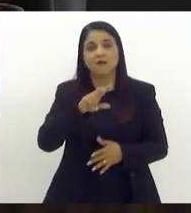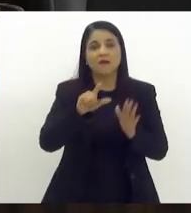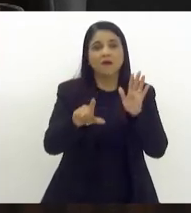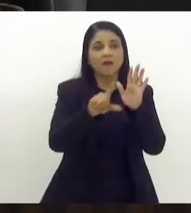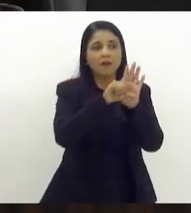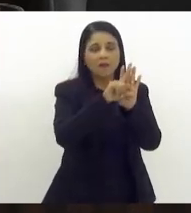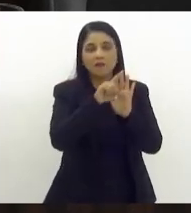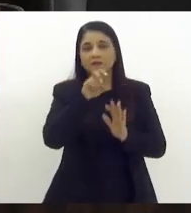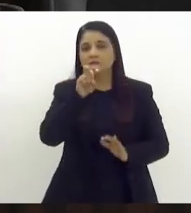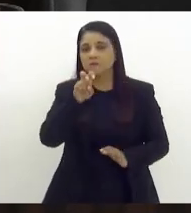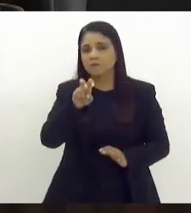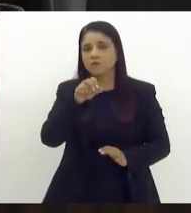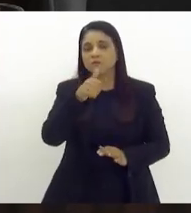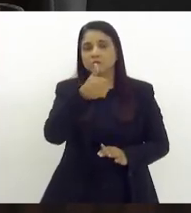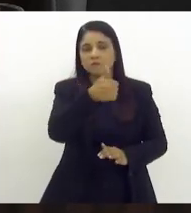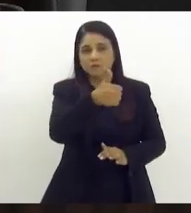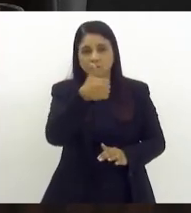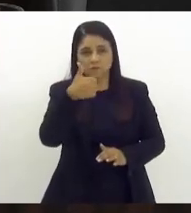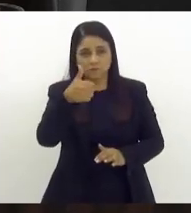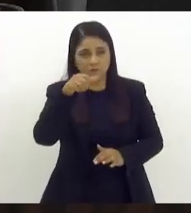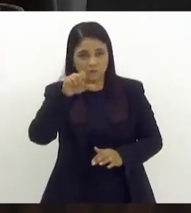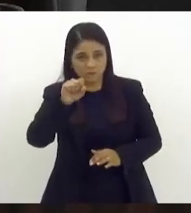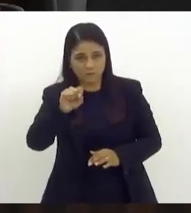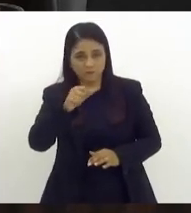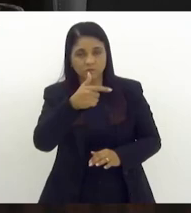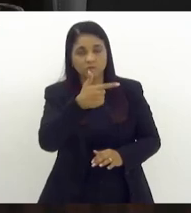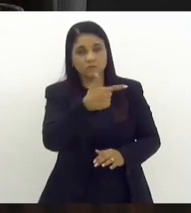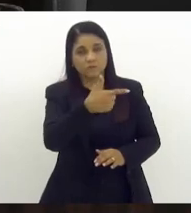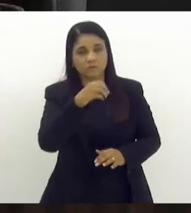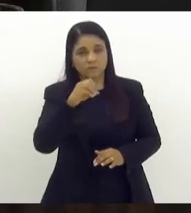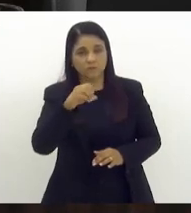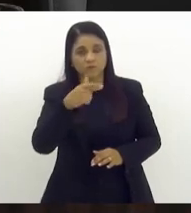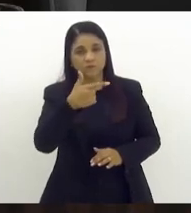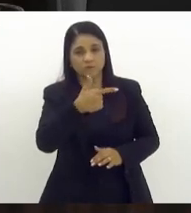5.118, institui o programa de atividade às marisqueiras, às mulheres marisqueiras.